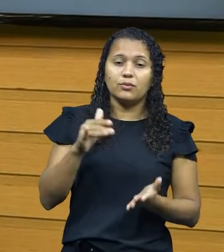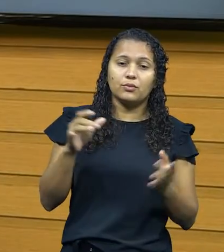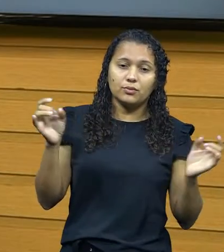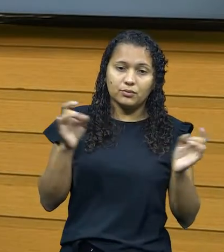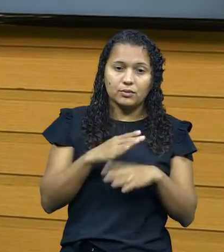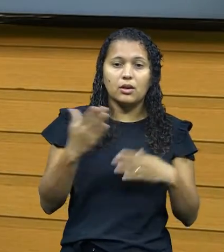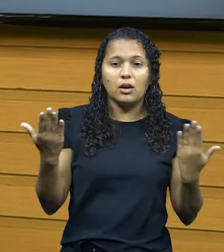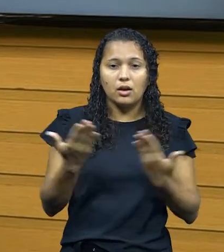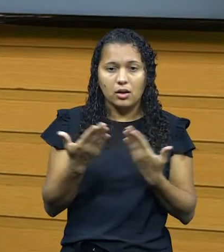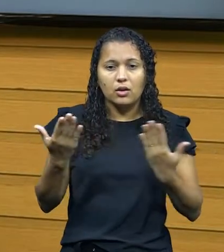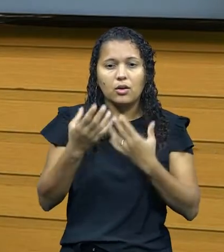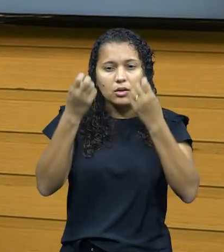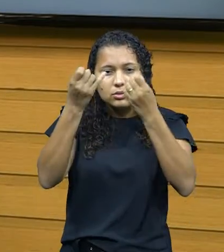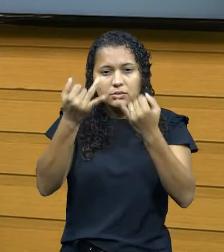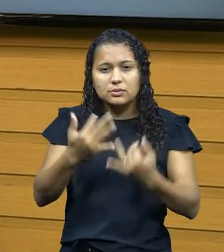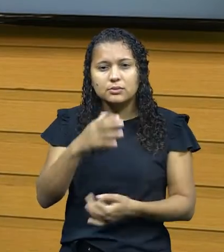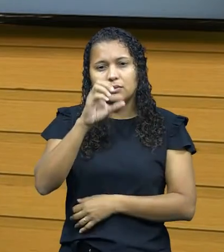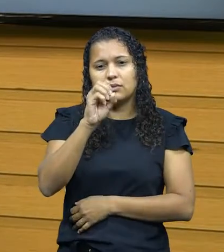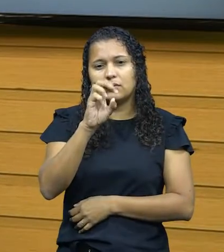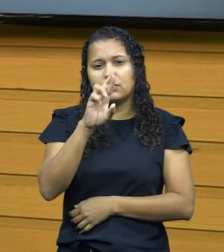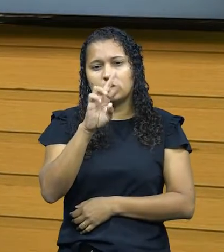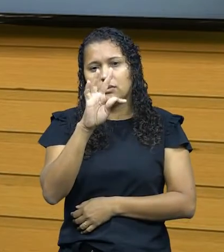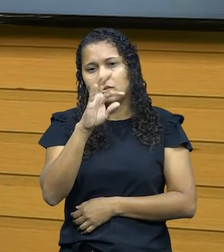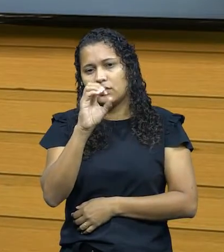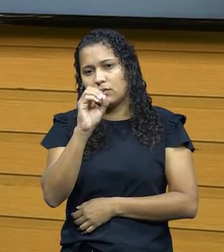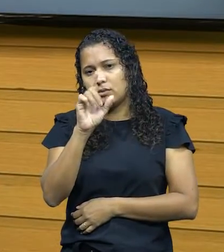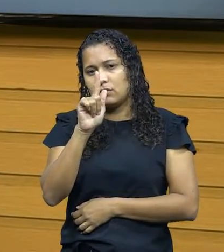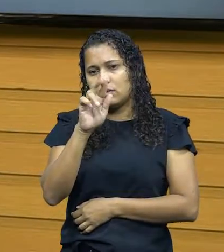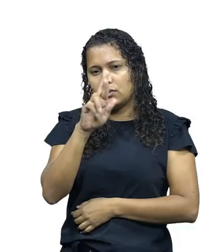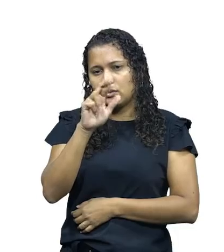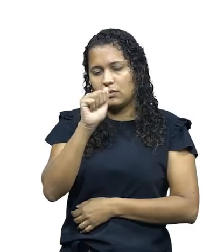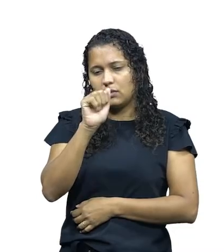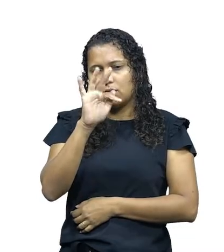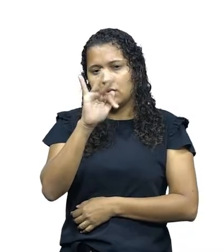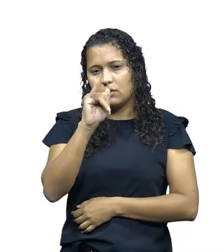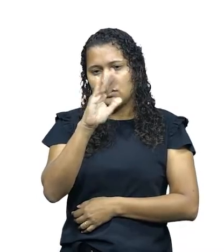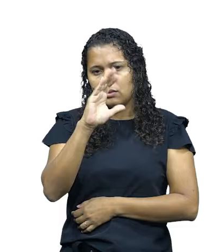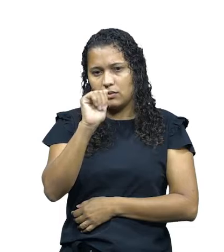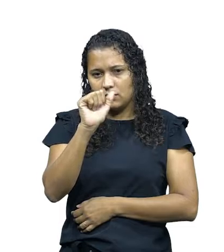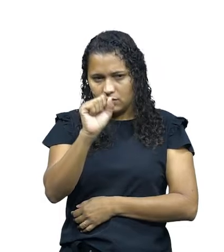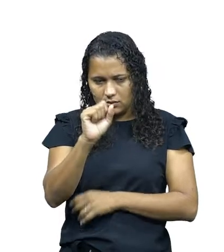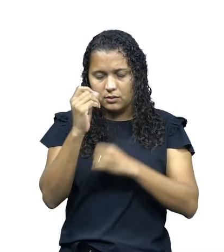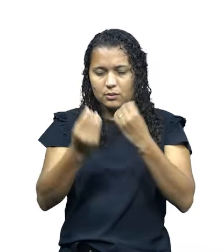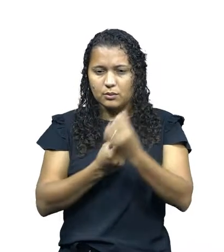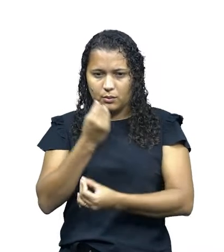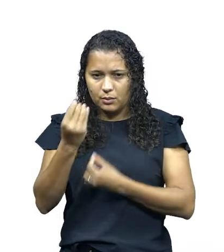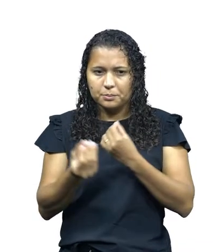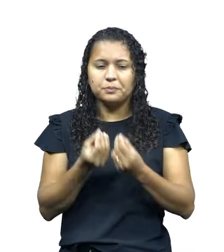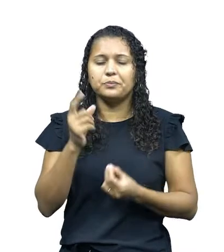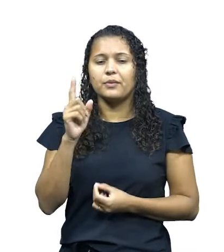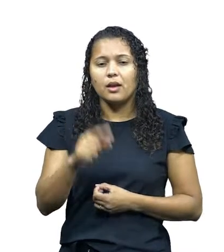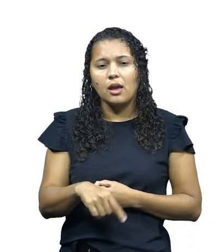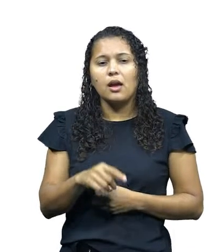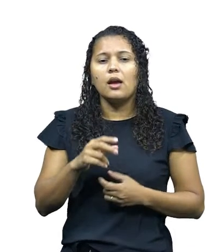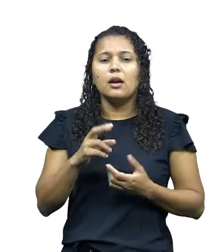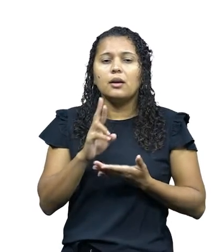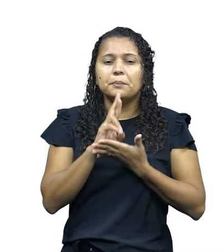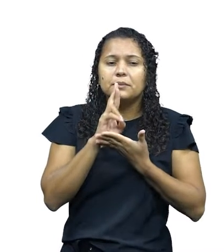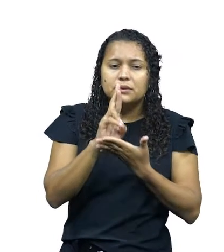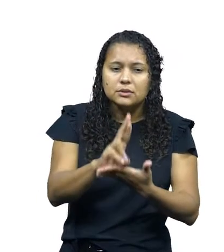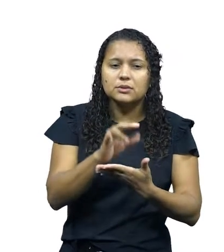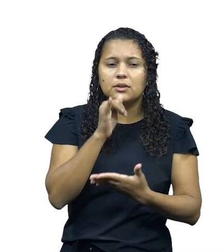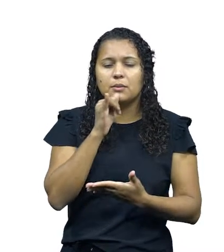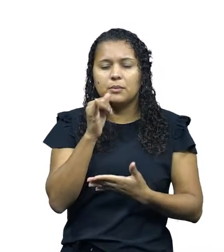perspectiva, a gente vai agora falar sobre as projeções ortográficas, para a gente entender melhor. A projeção ortográfica, ela é uma forma de